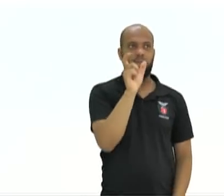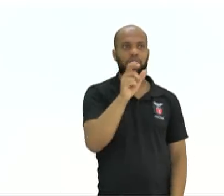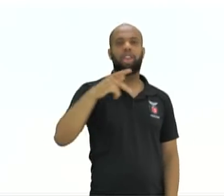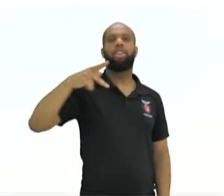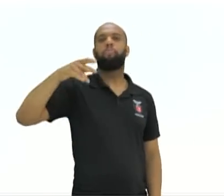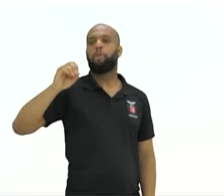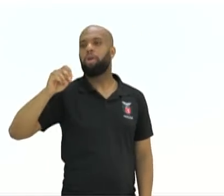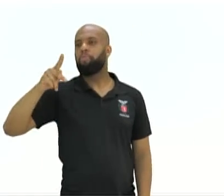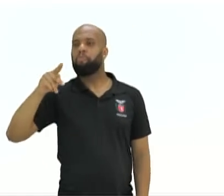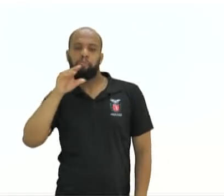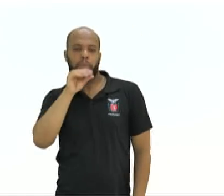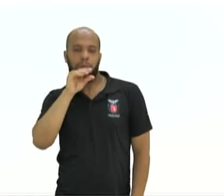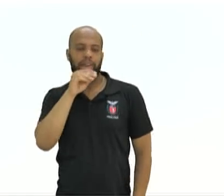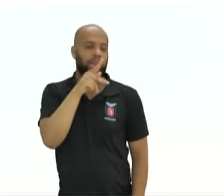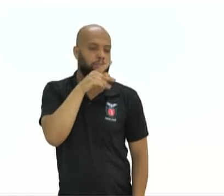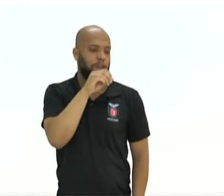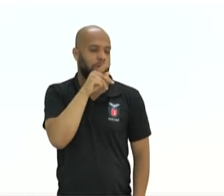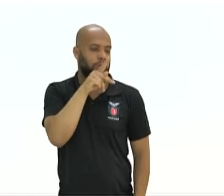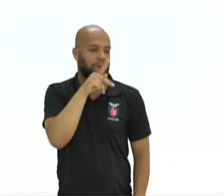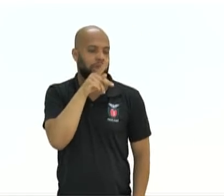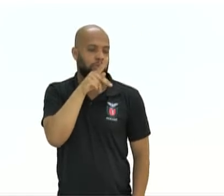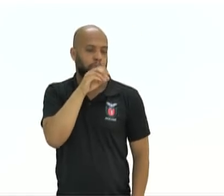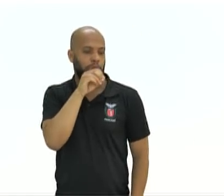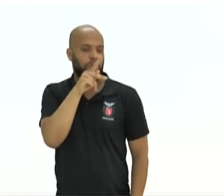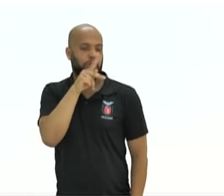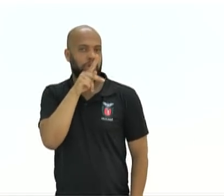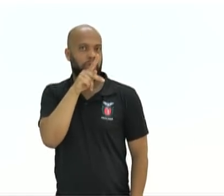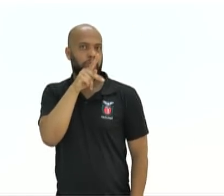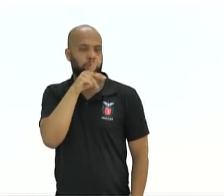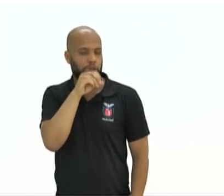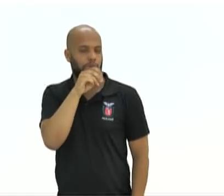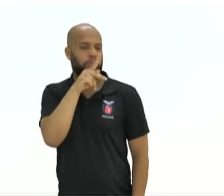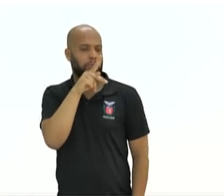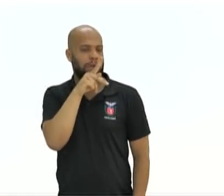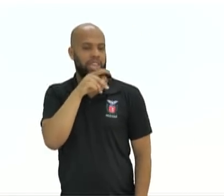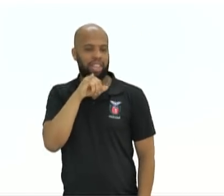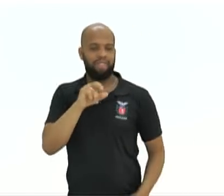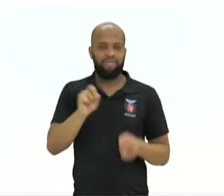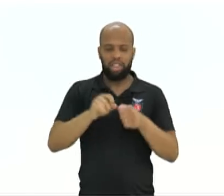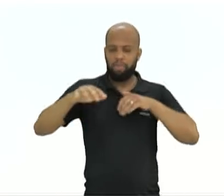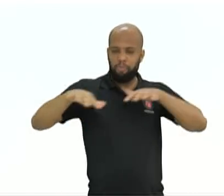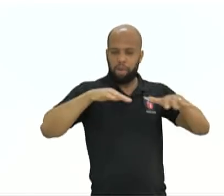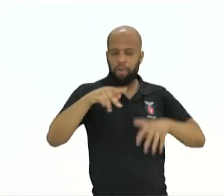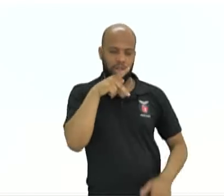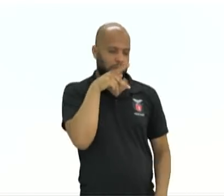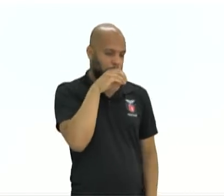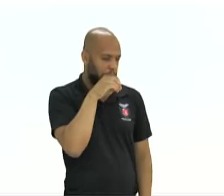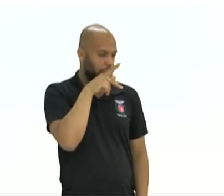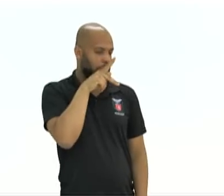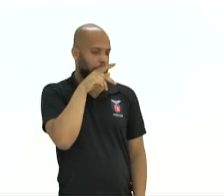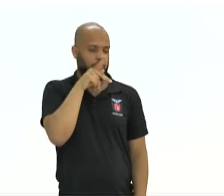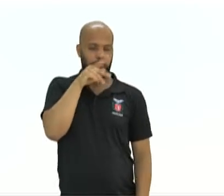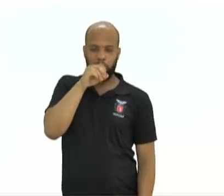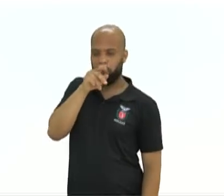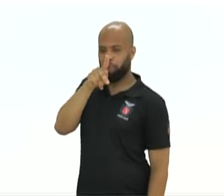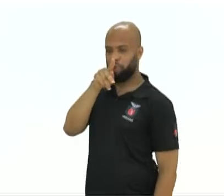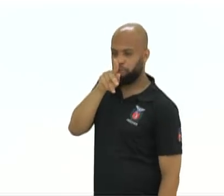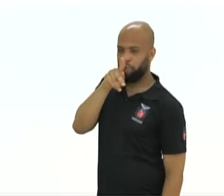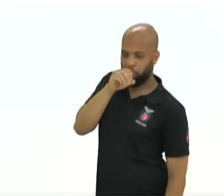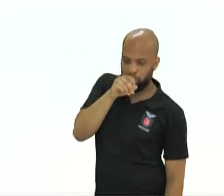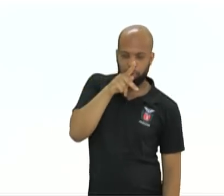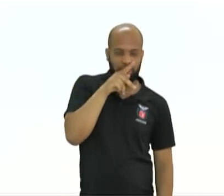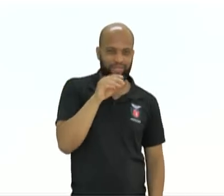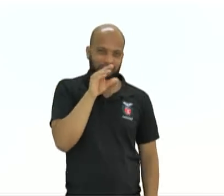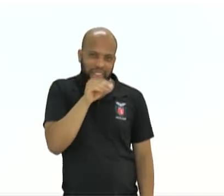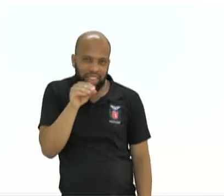pop, baixinho, toda vez que ele contraía os músculos, fazendo os movimentos enquanto dançava. Semelhante à